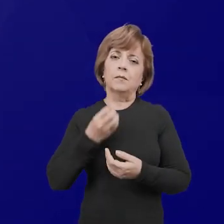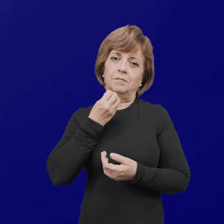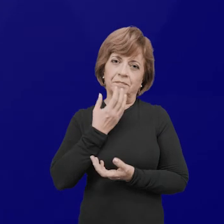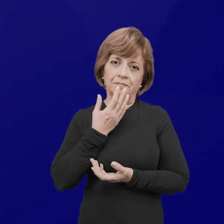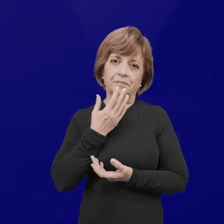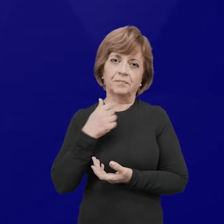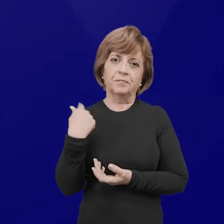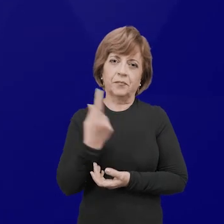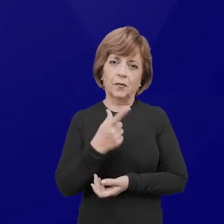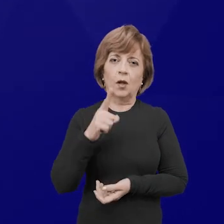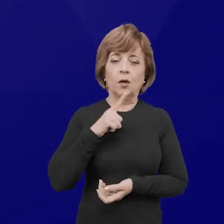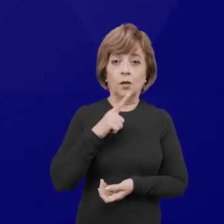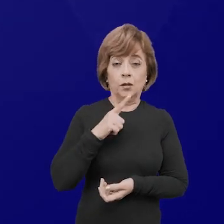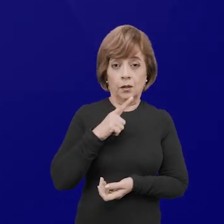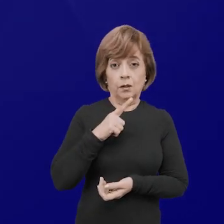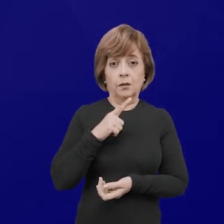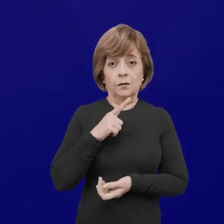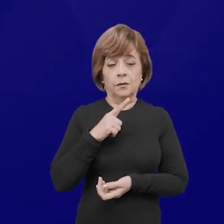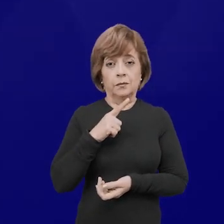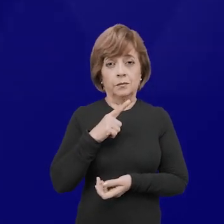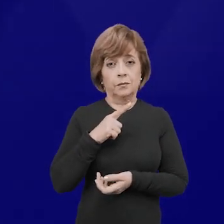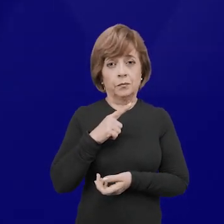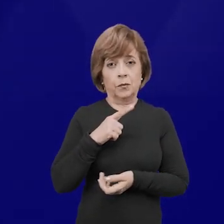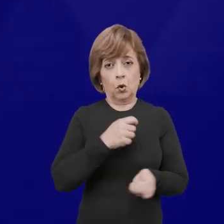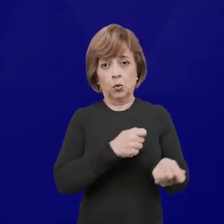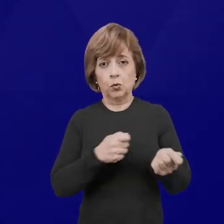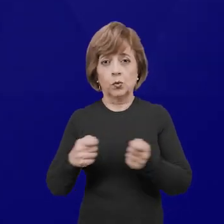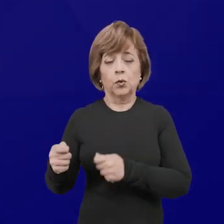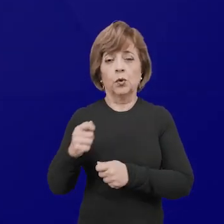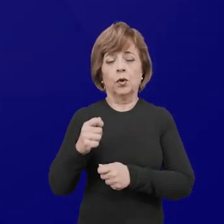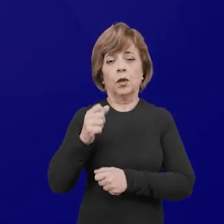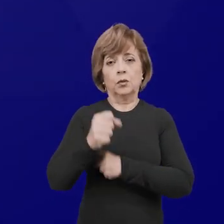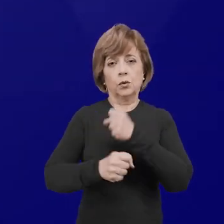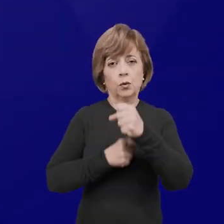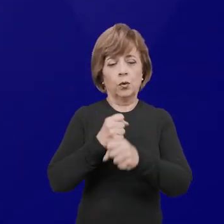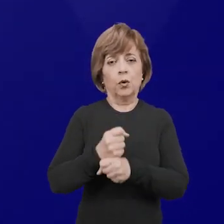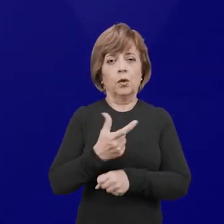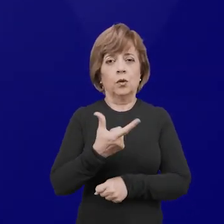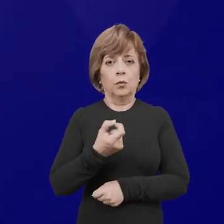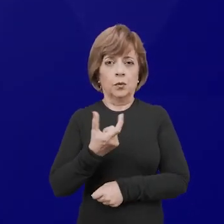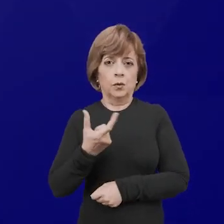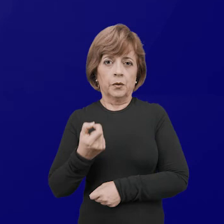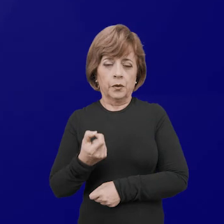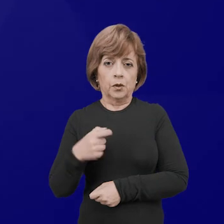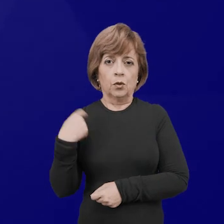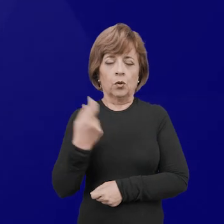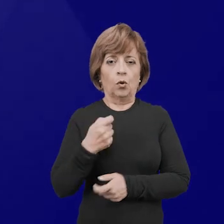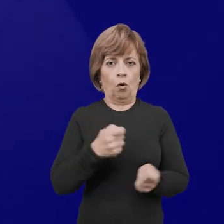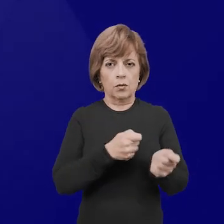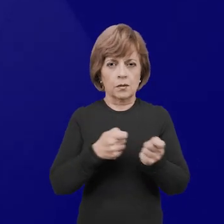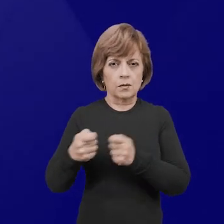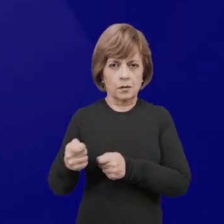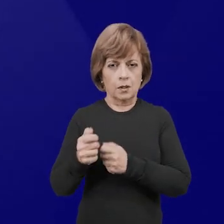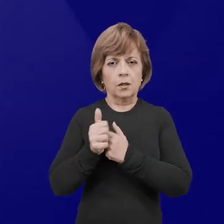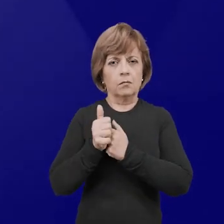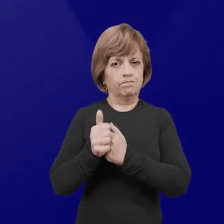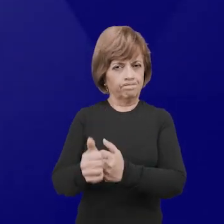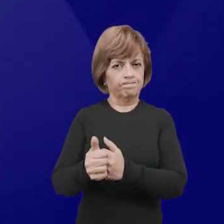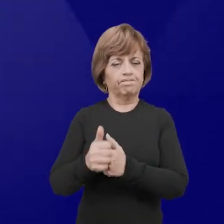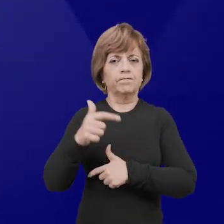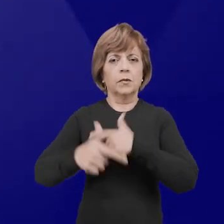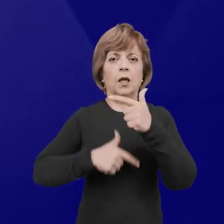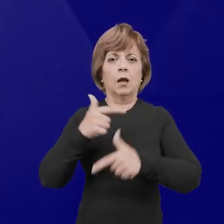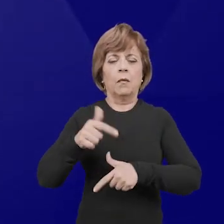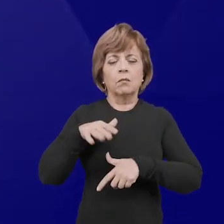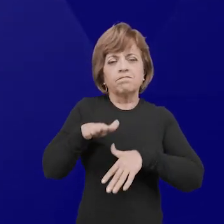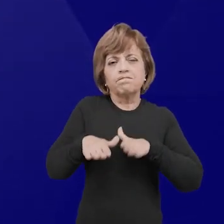está aí totalmente, a gente no durante esse ano. No primeiro, a gente seguiu com grande parte dos nossos trabalhos, mas